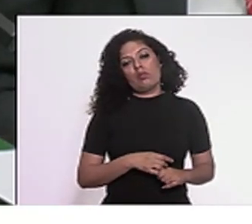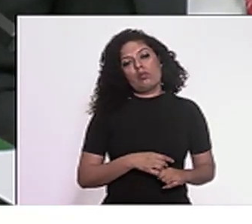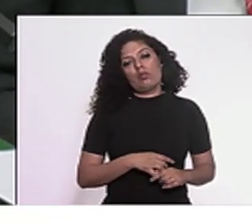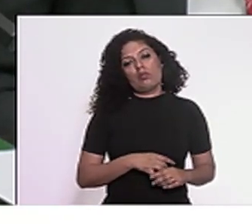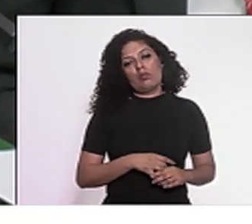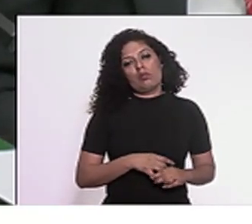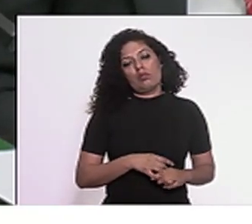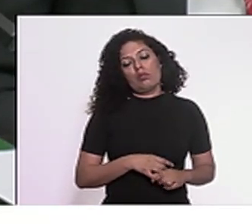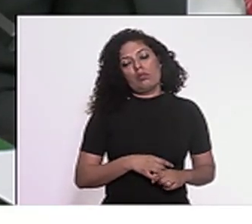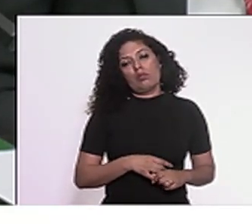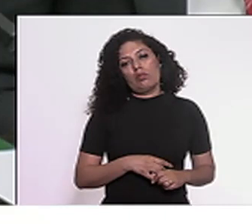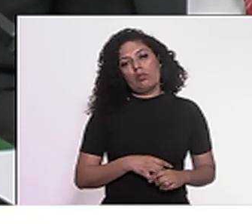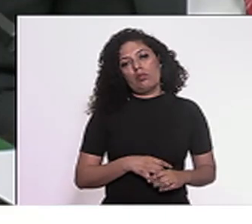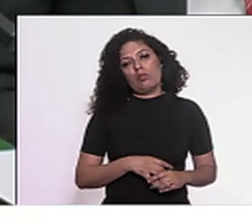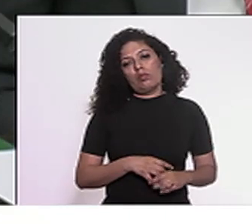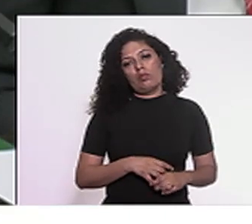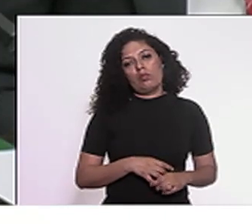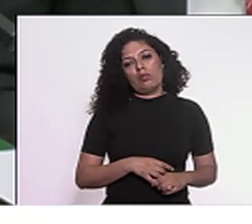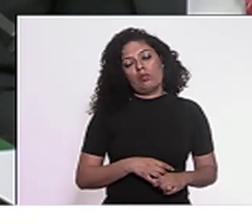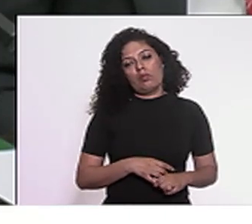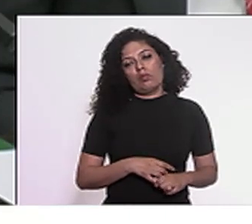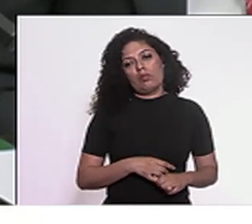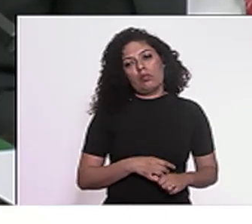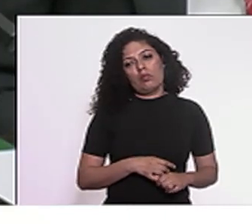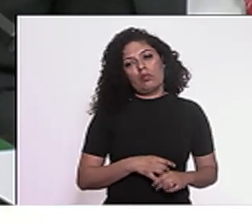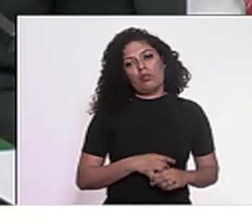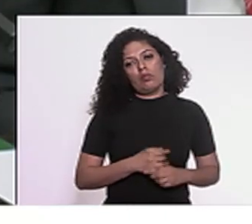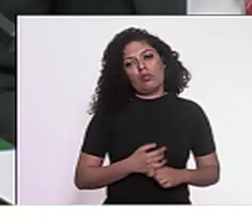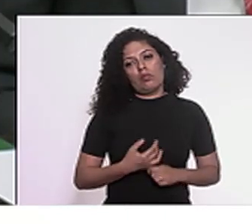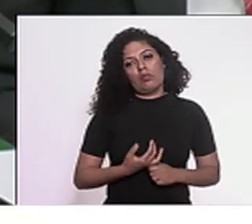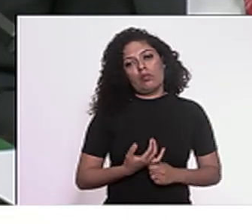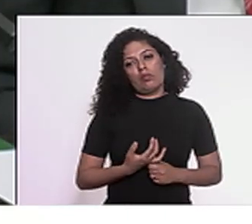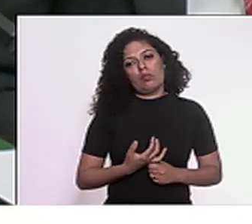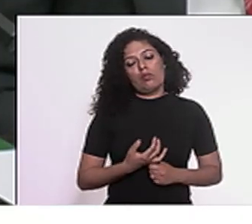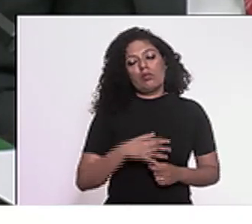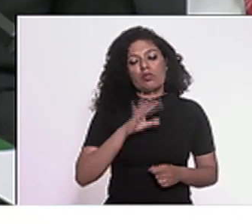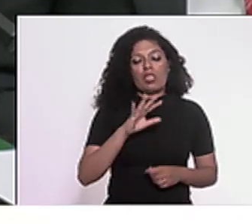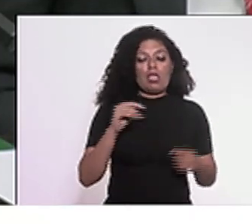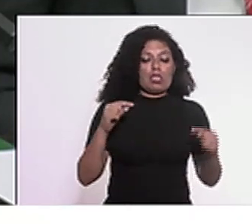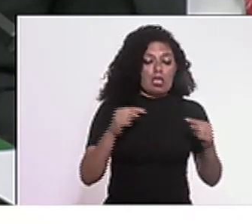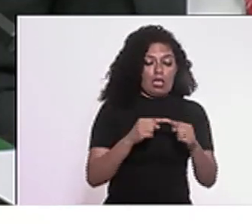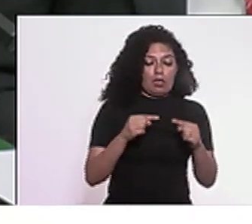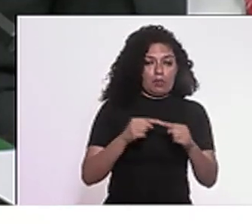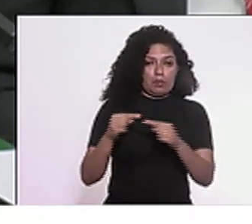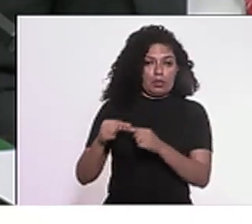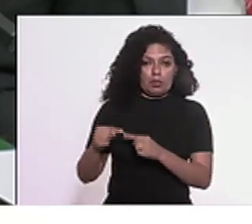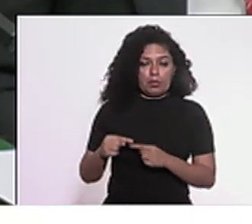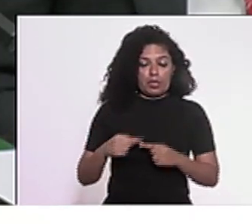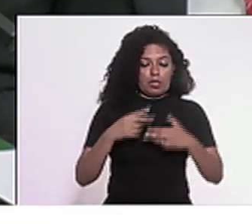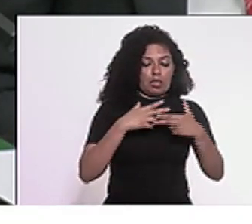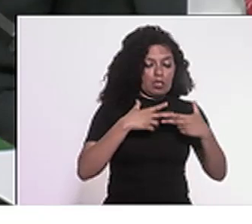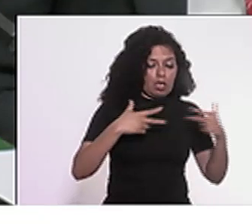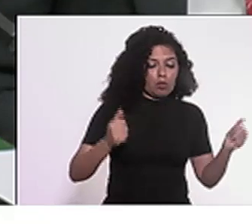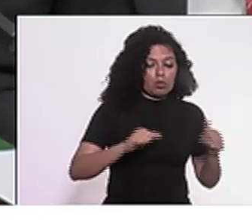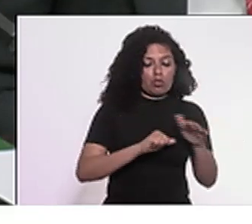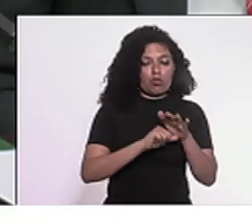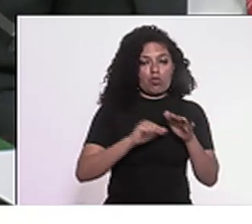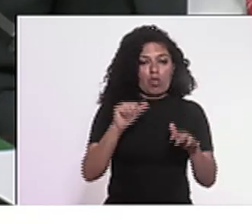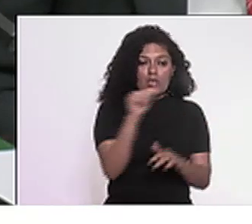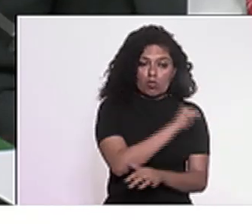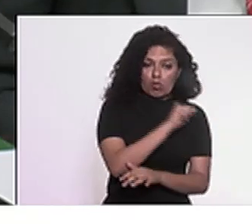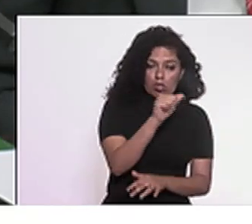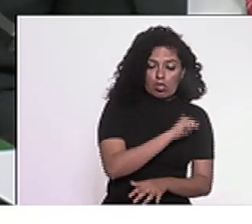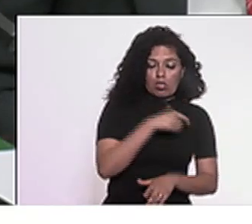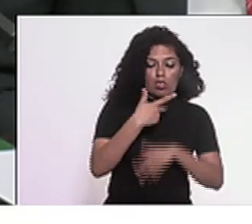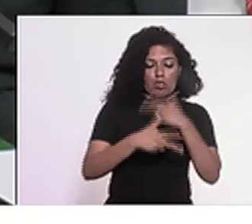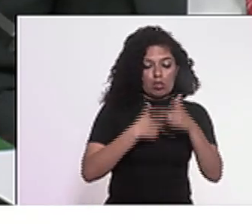no que tange, né, alguns pontos que foram tocados aqui pelos representantes das associações e identidades, né, diretamente ligadas à